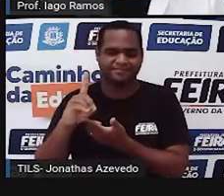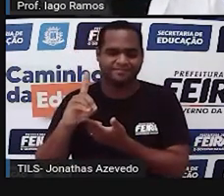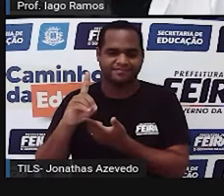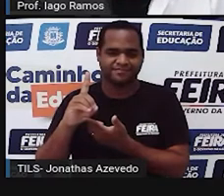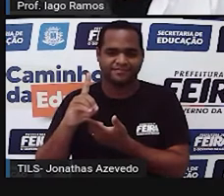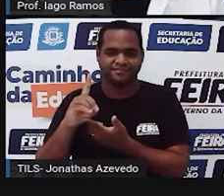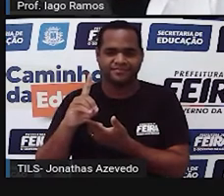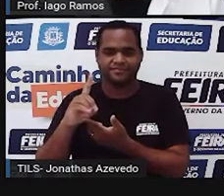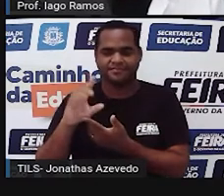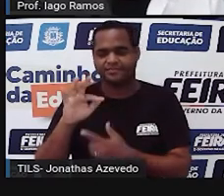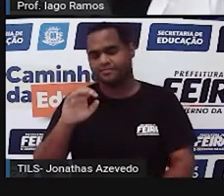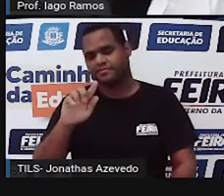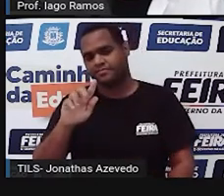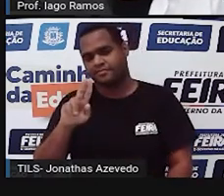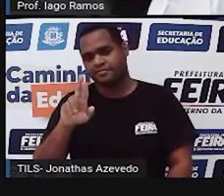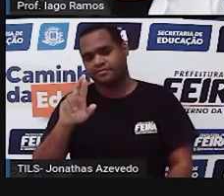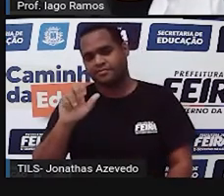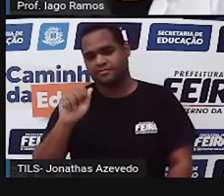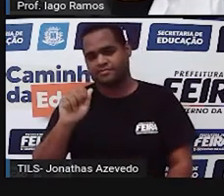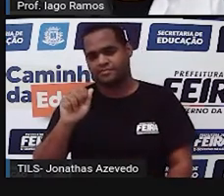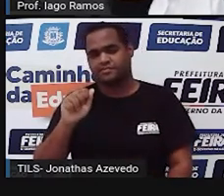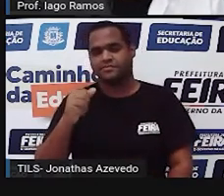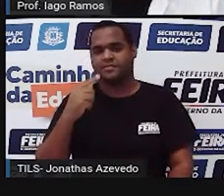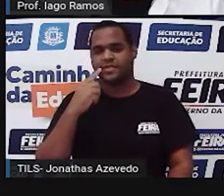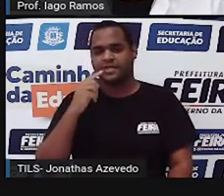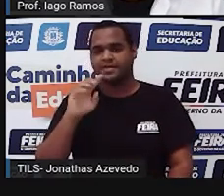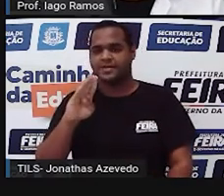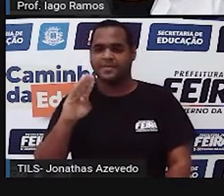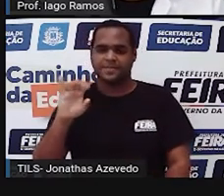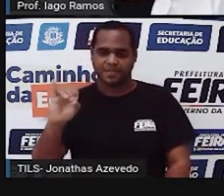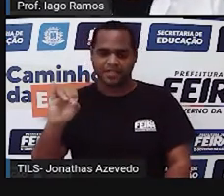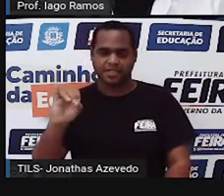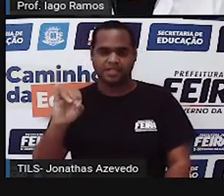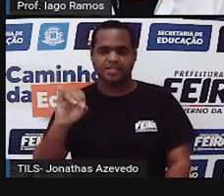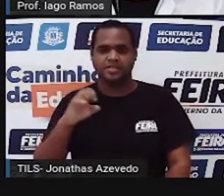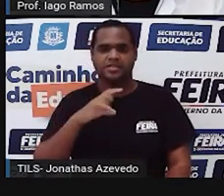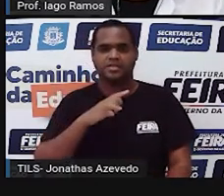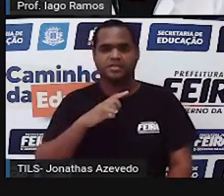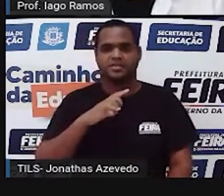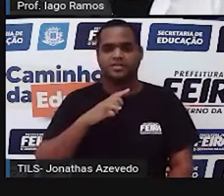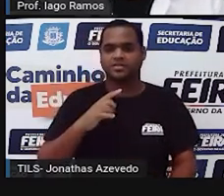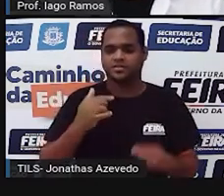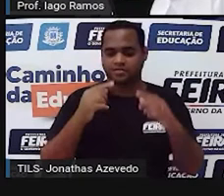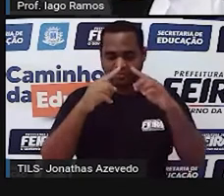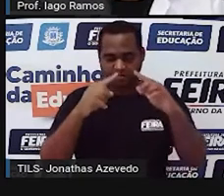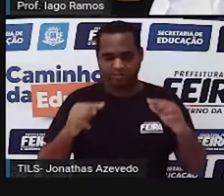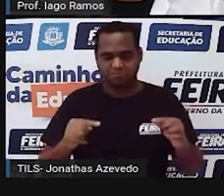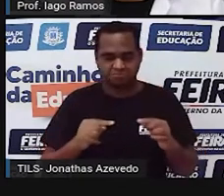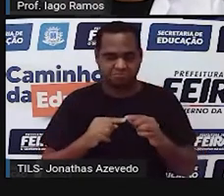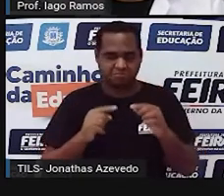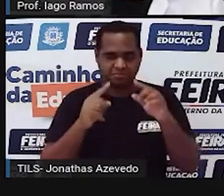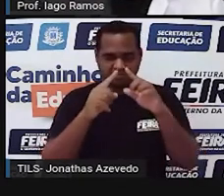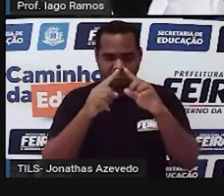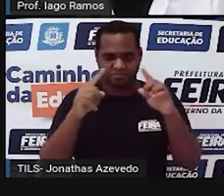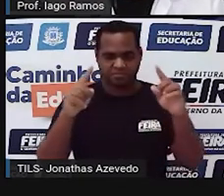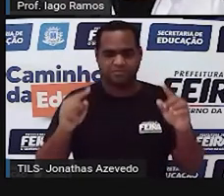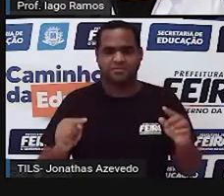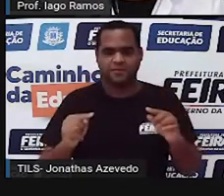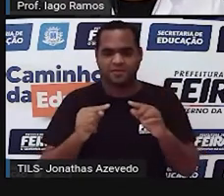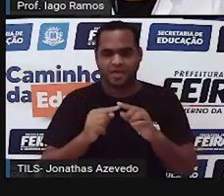figuras bidimensionais tá triângulos quadrados retângulos